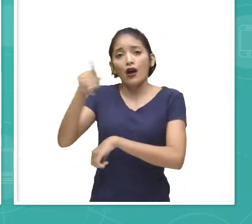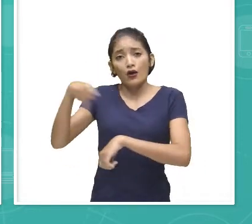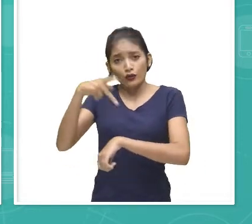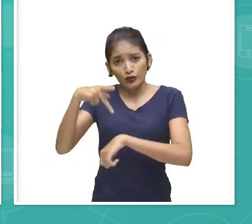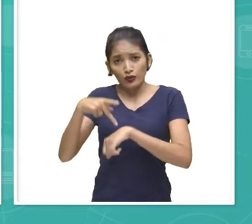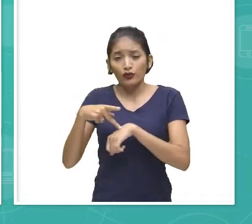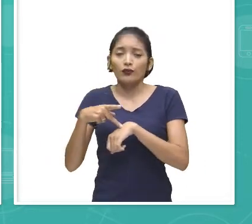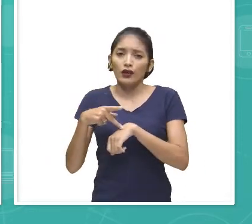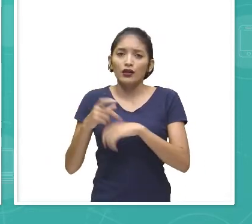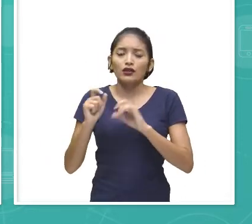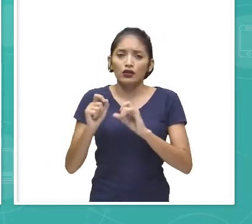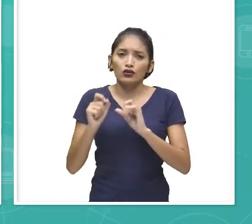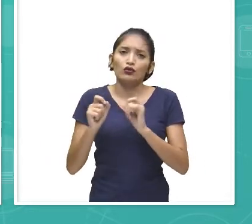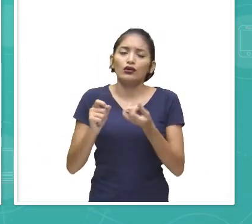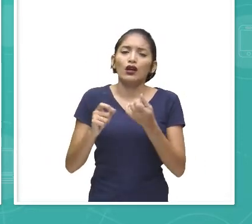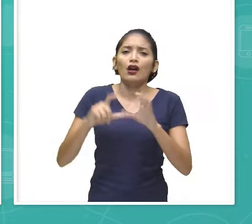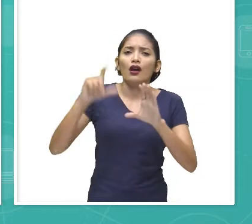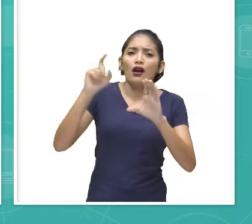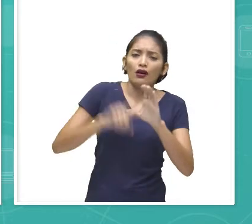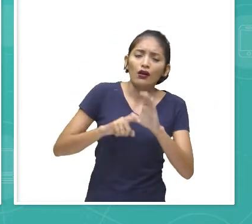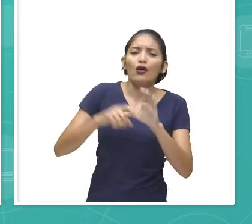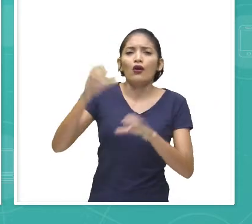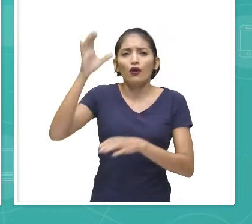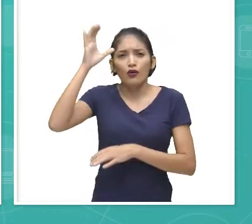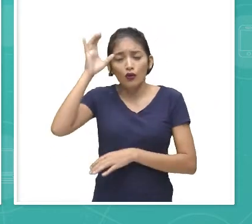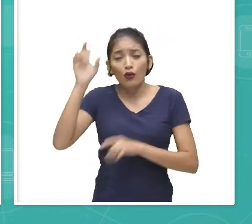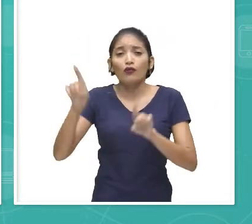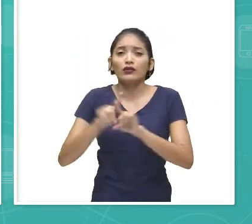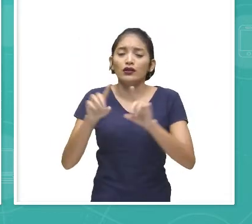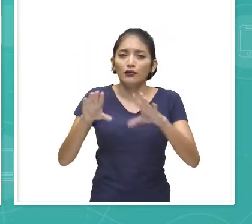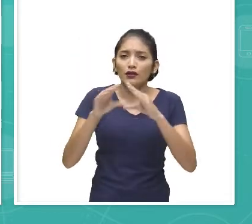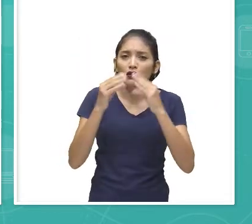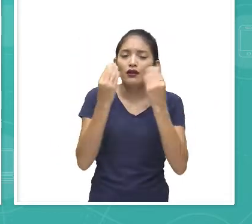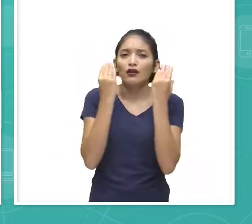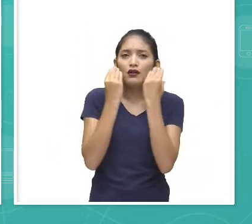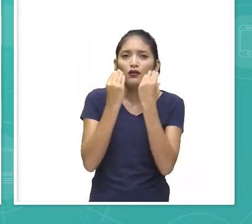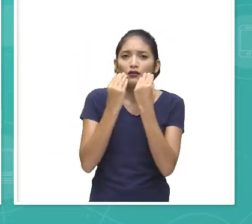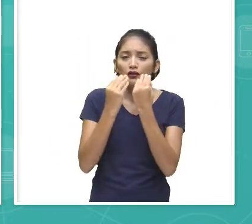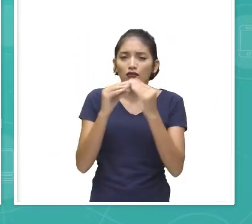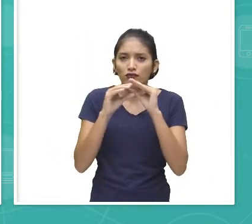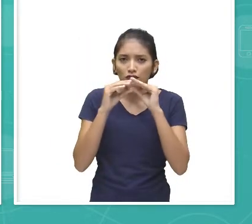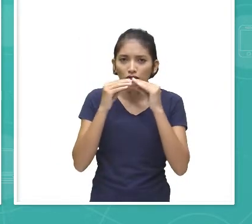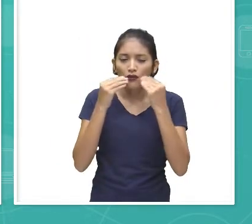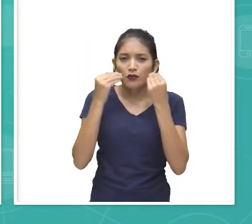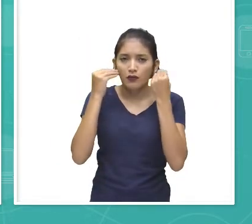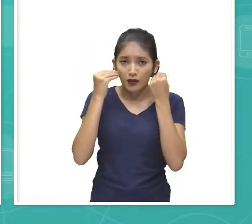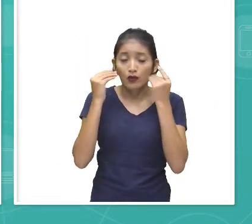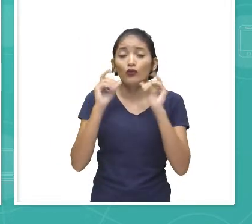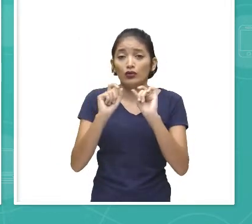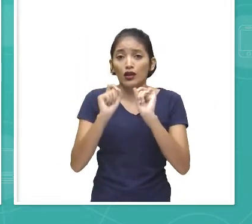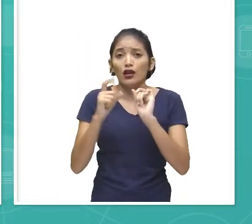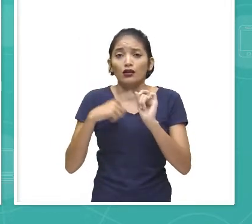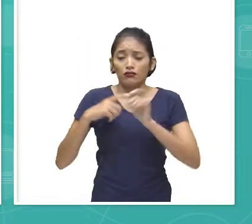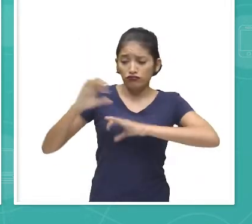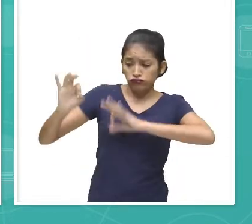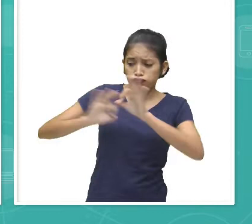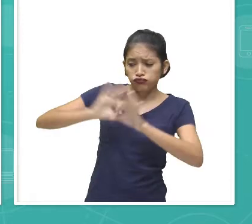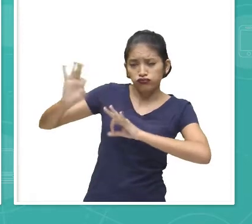hoje formam Angola, Congo, Zaire e Moçambique. Esses grupos, eles tinham uma organização